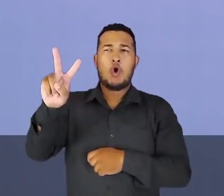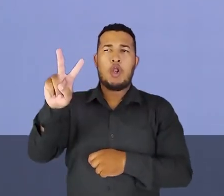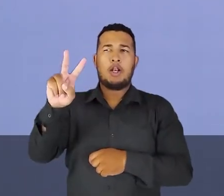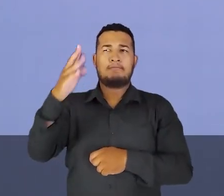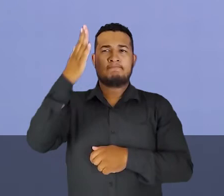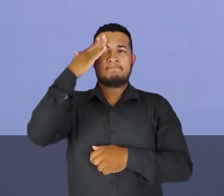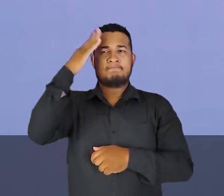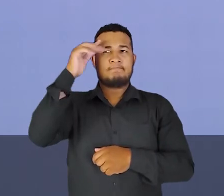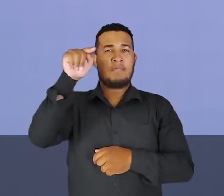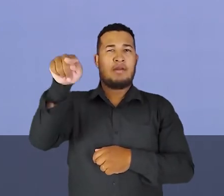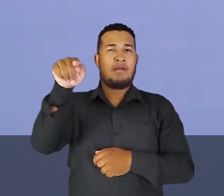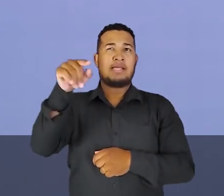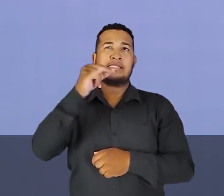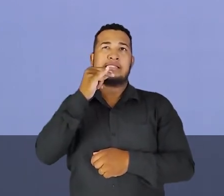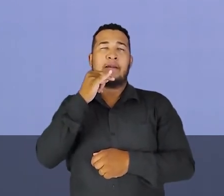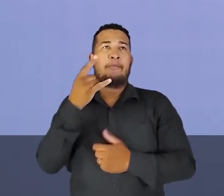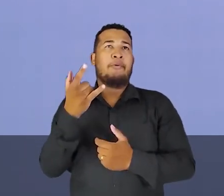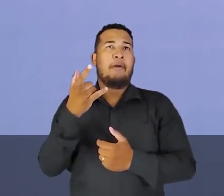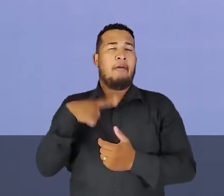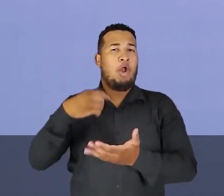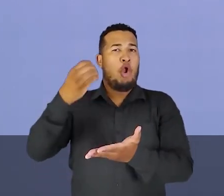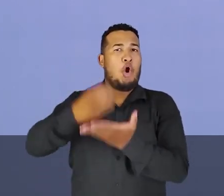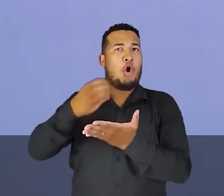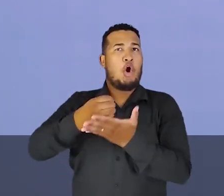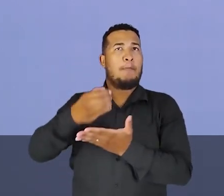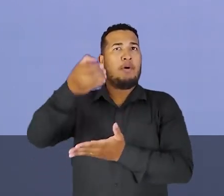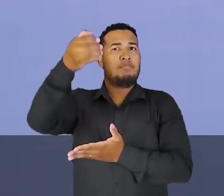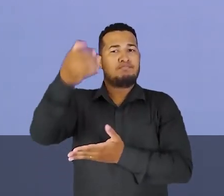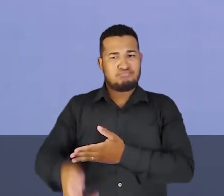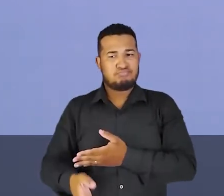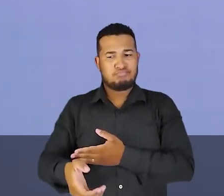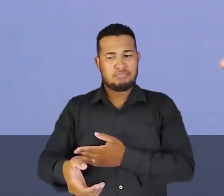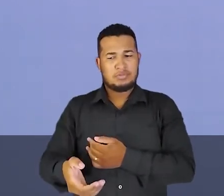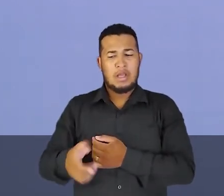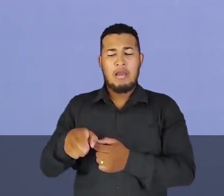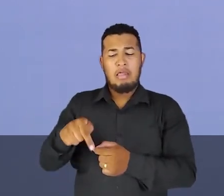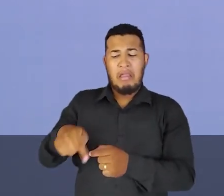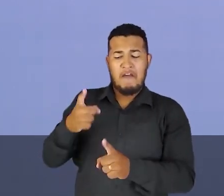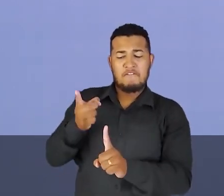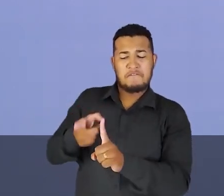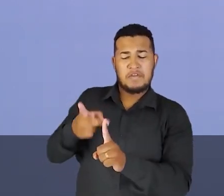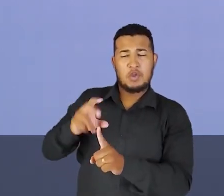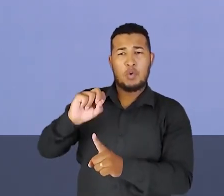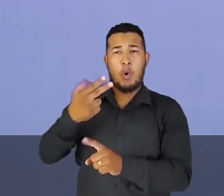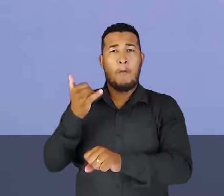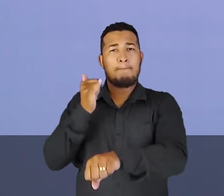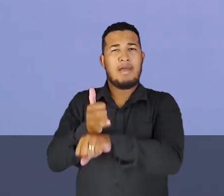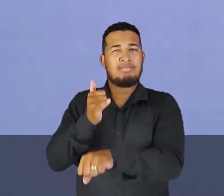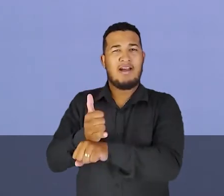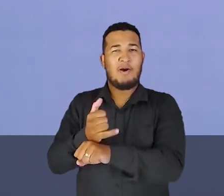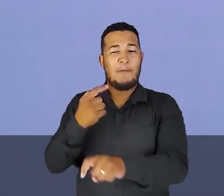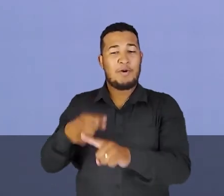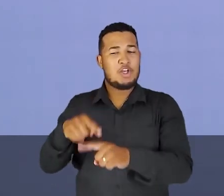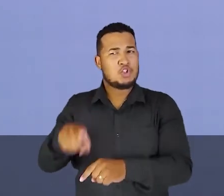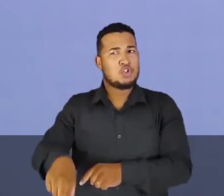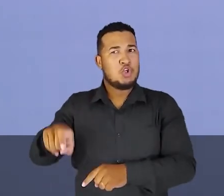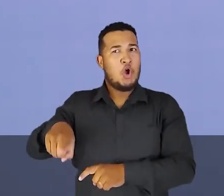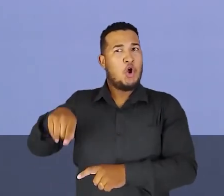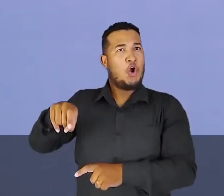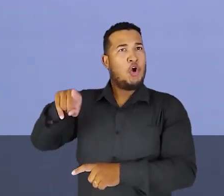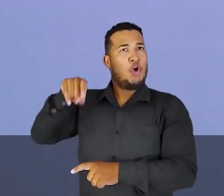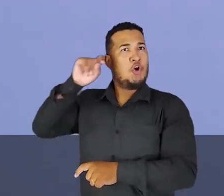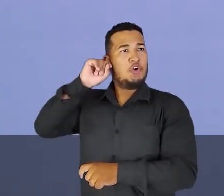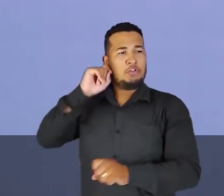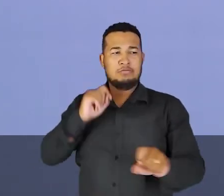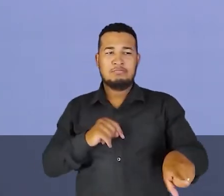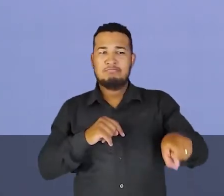que foi um copo de vidro ou um copo de metal que caiu no chão. Porque cada um desses materiais tem um som muito característico.